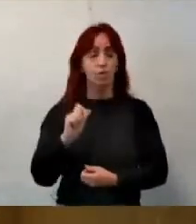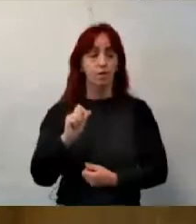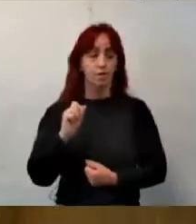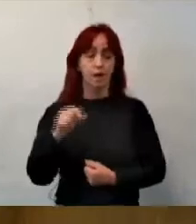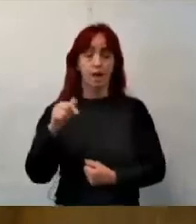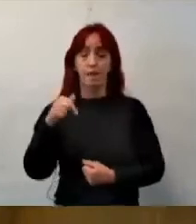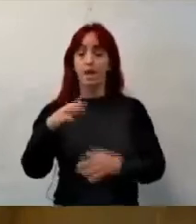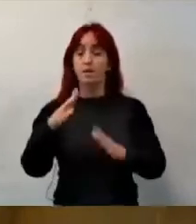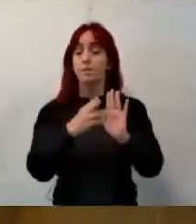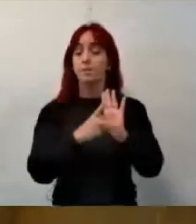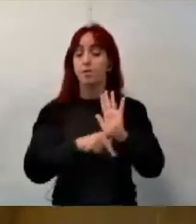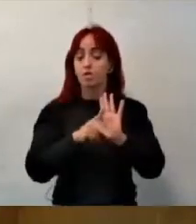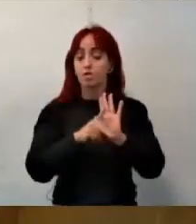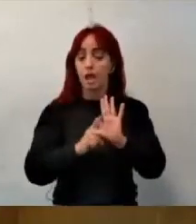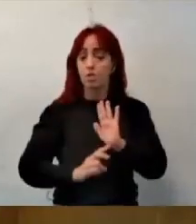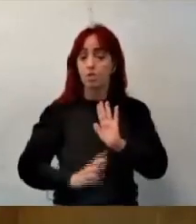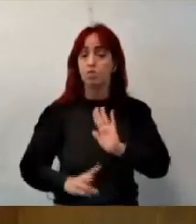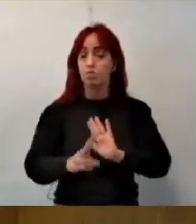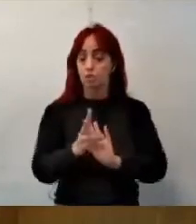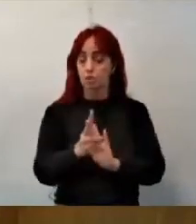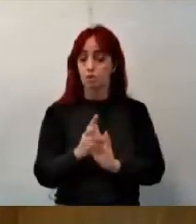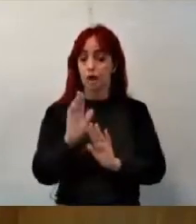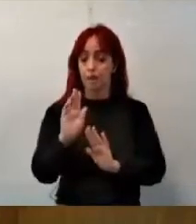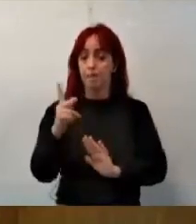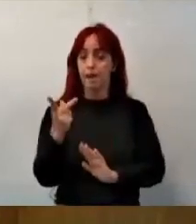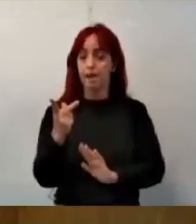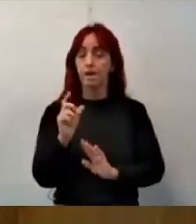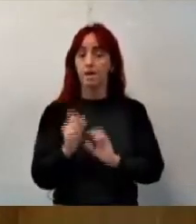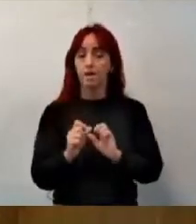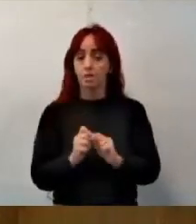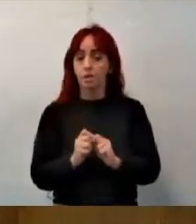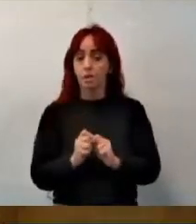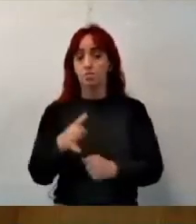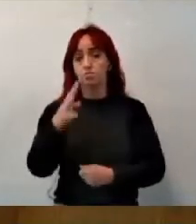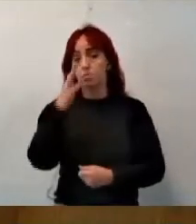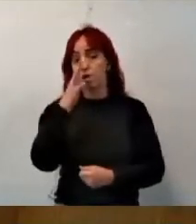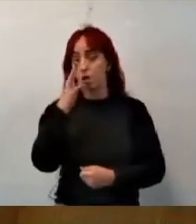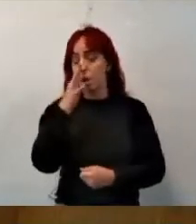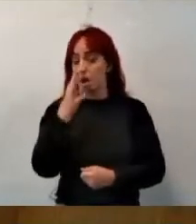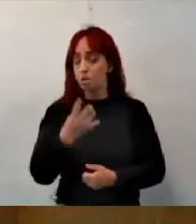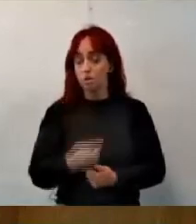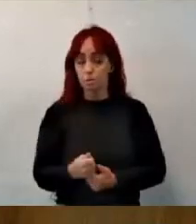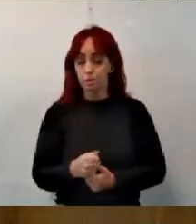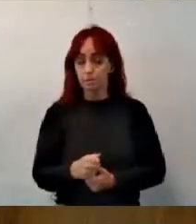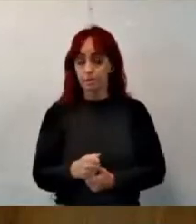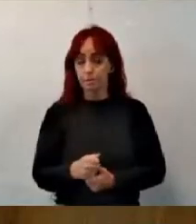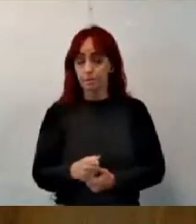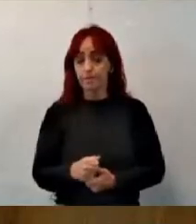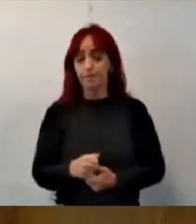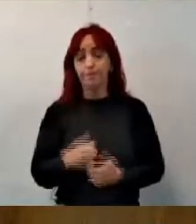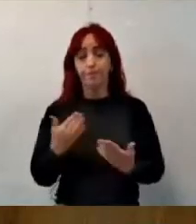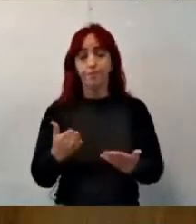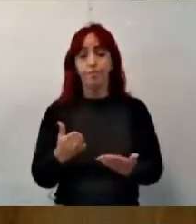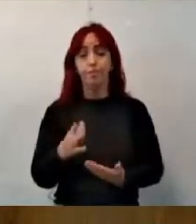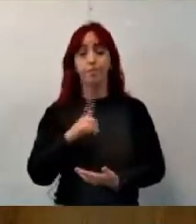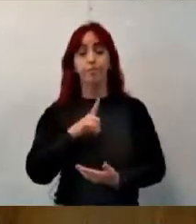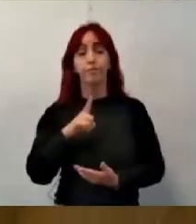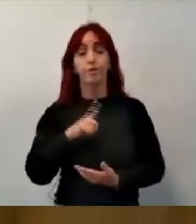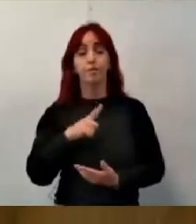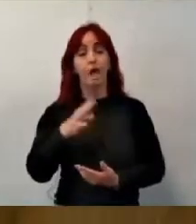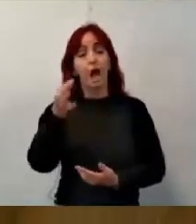coisa impressionante e é isso que a gente tá alertando aqui imprensa de Belo Horizonte o que